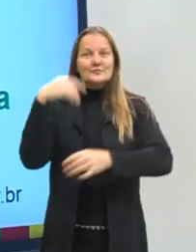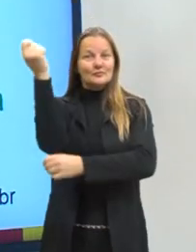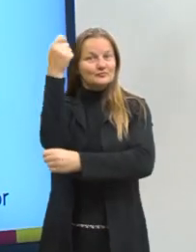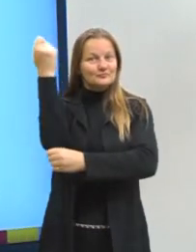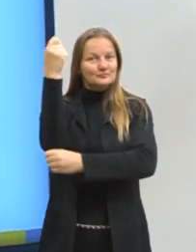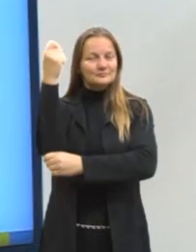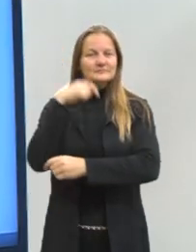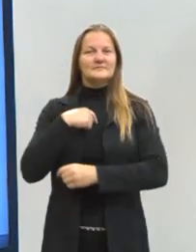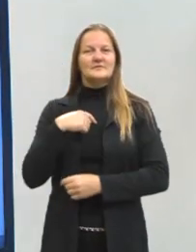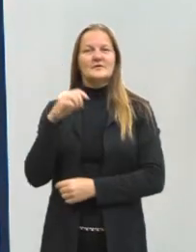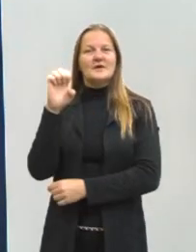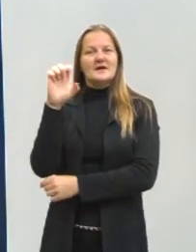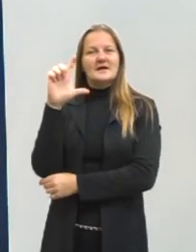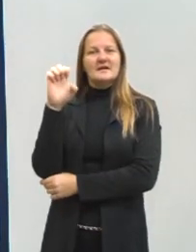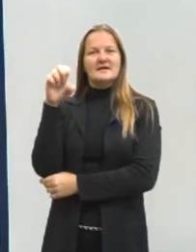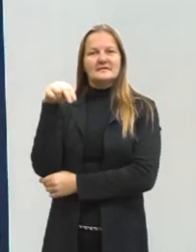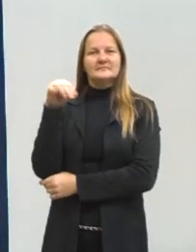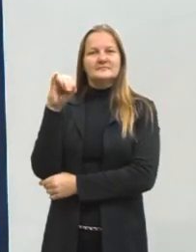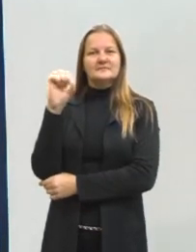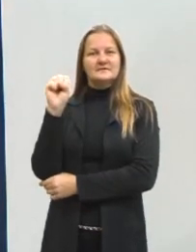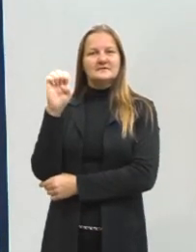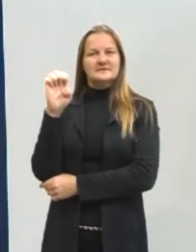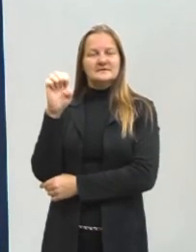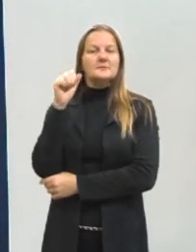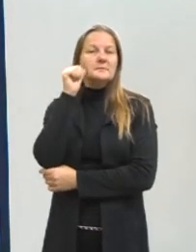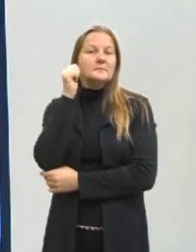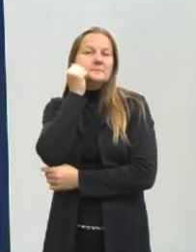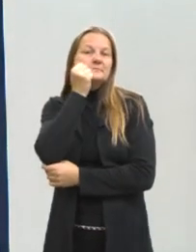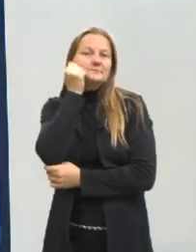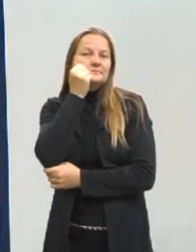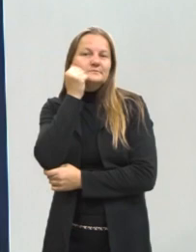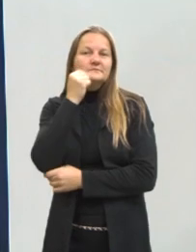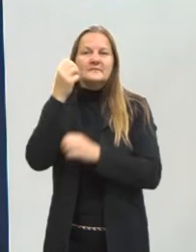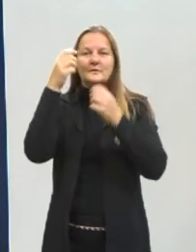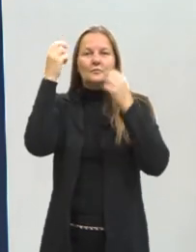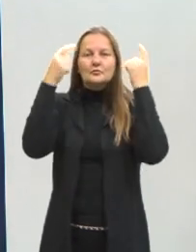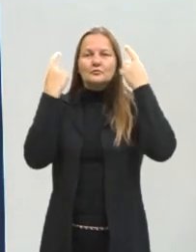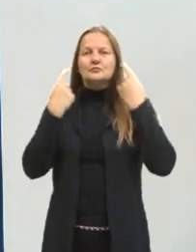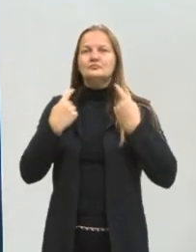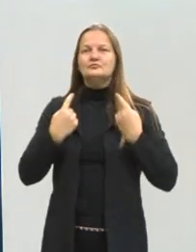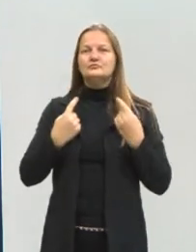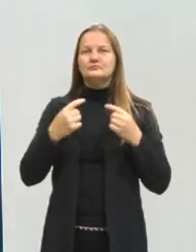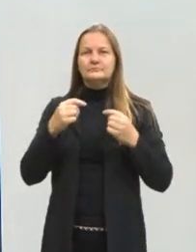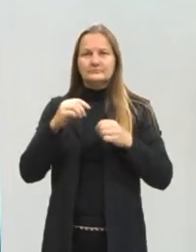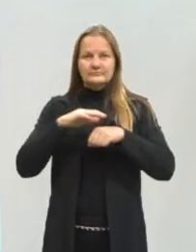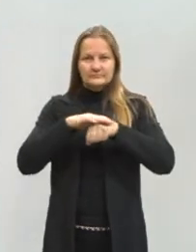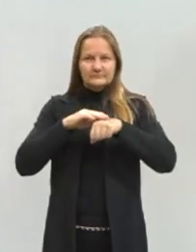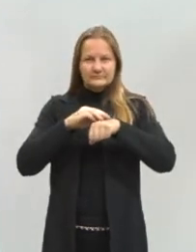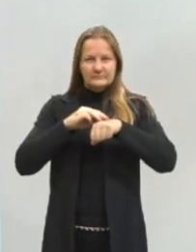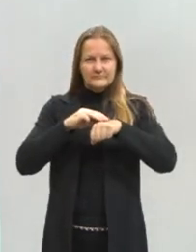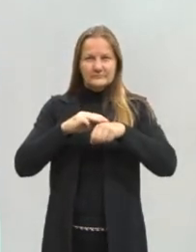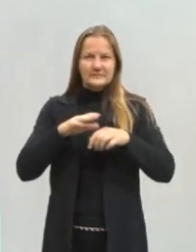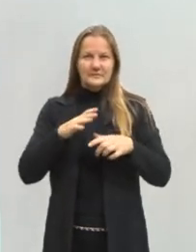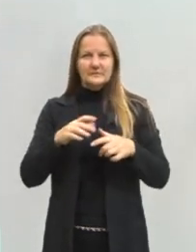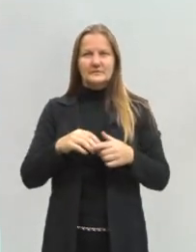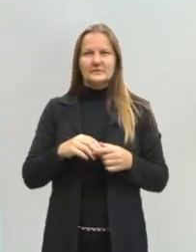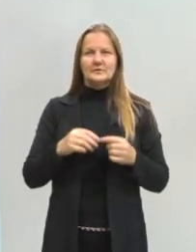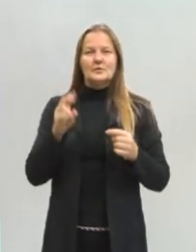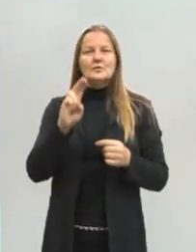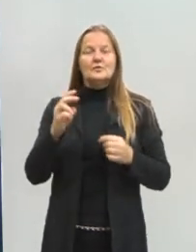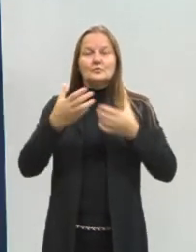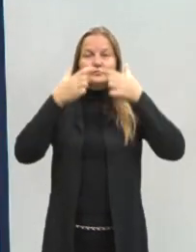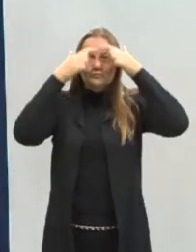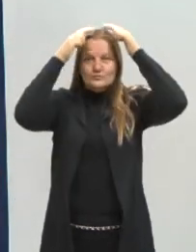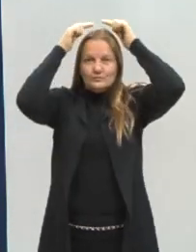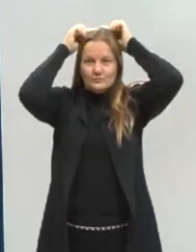Eu me chamo Elenice Pereira Eu sou uma mulher negra cabelos crespos castanhos médios hoje estão